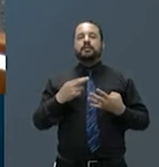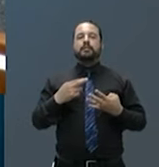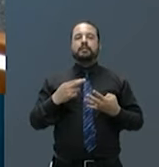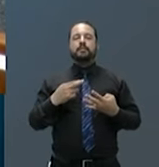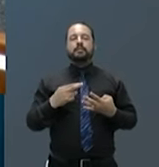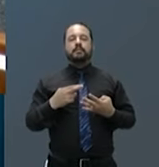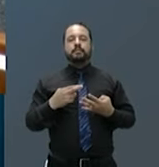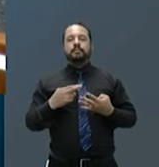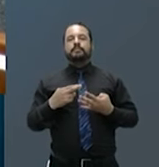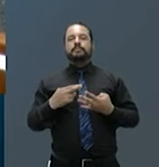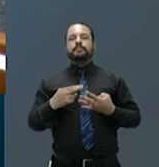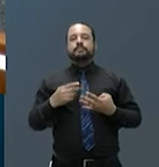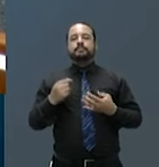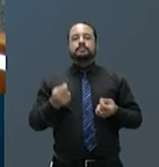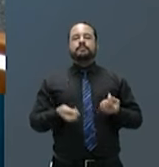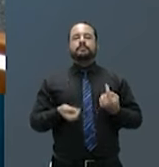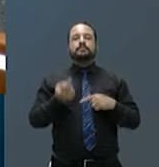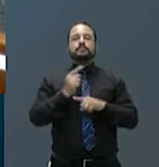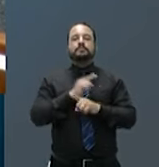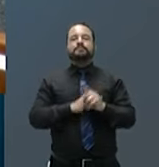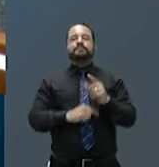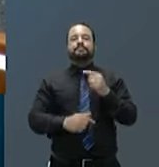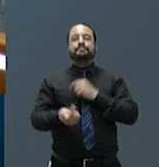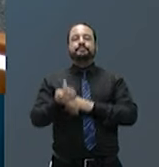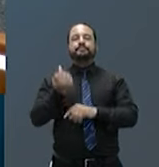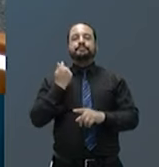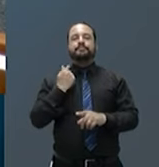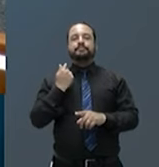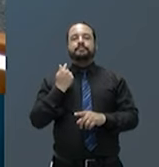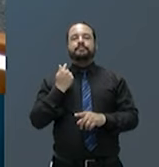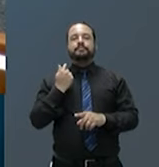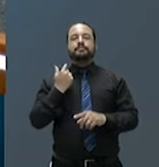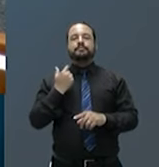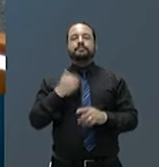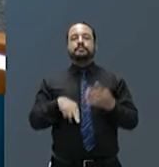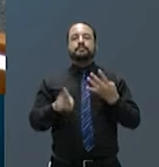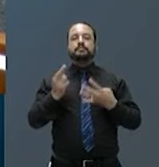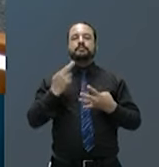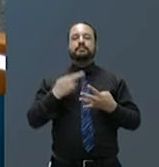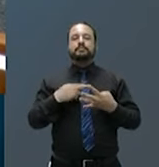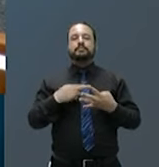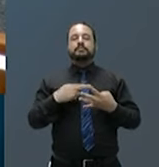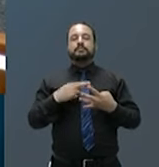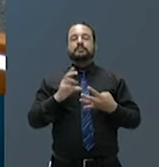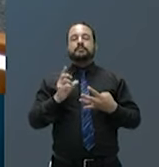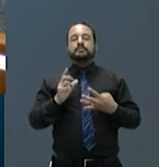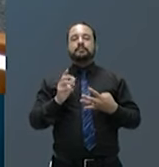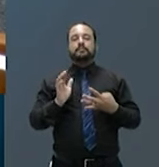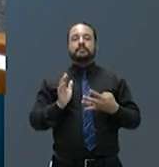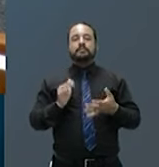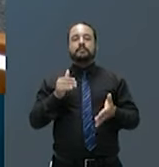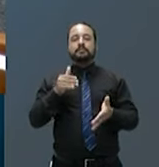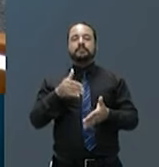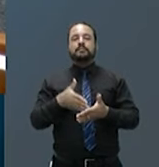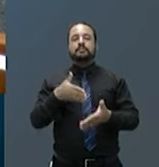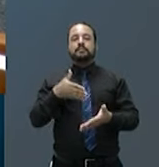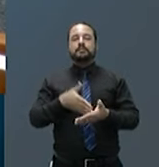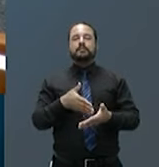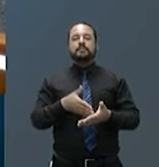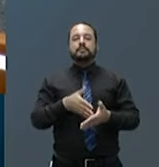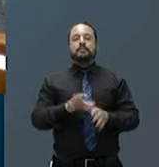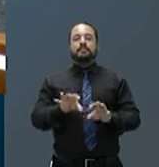deliberada, contrarie precedente qualificado, e não em um recurso que busca ser distinto